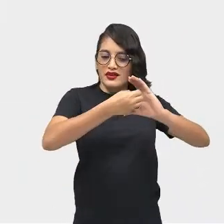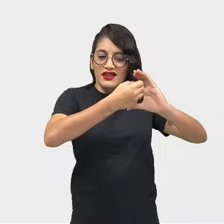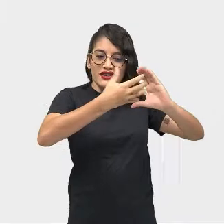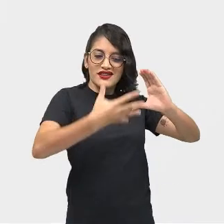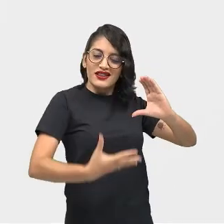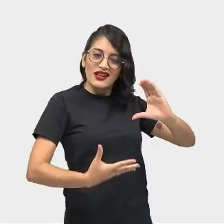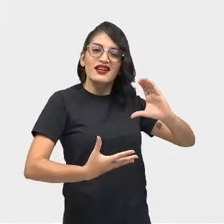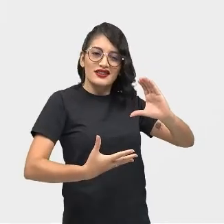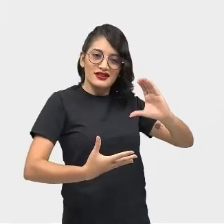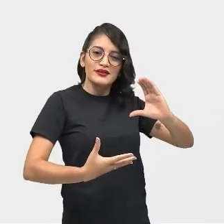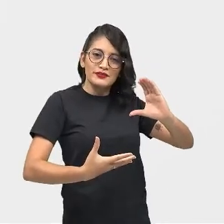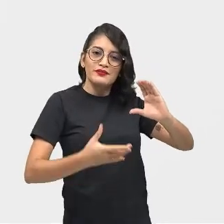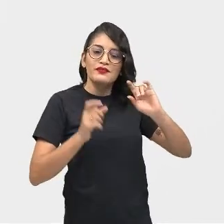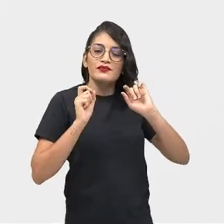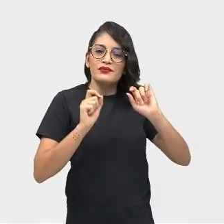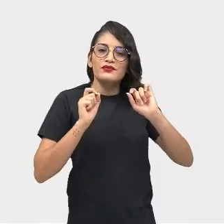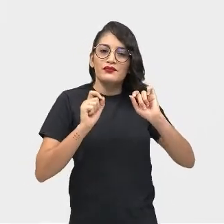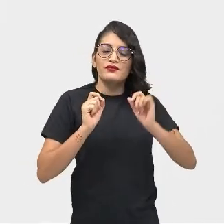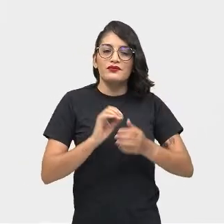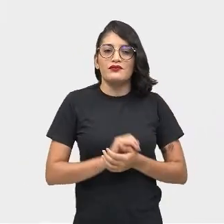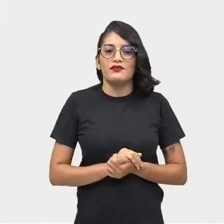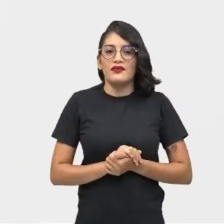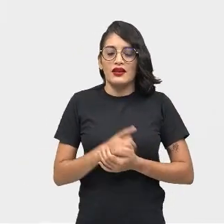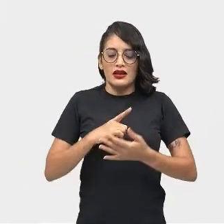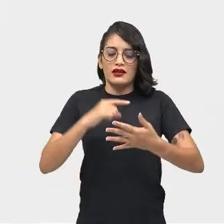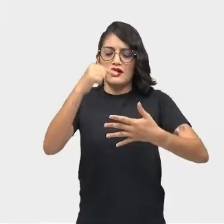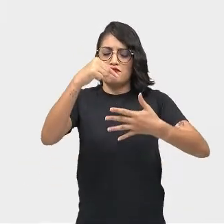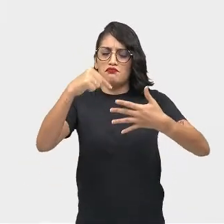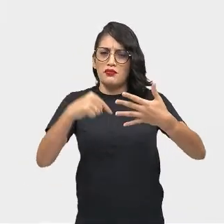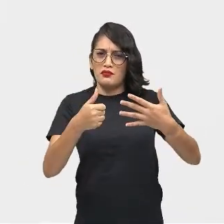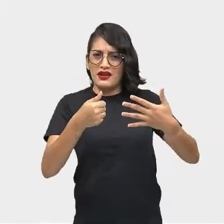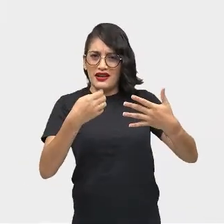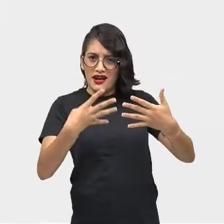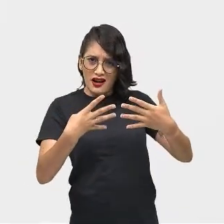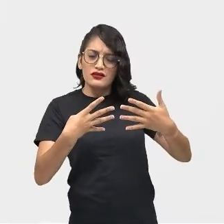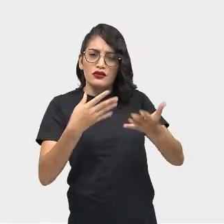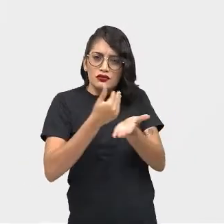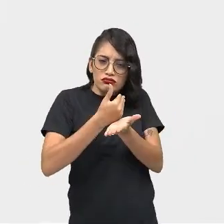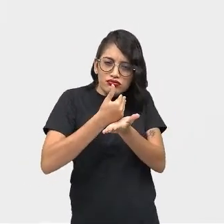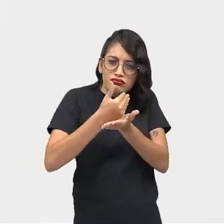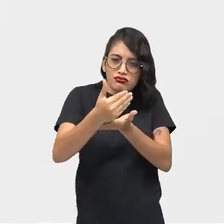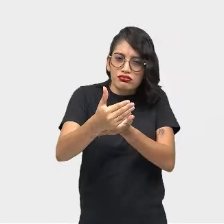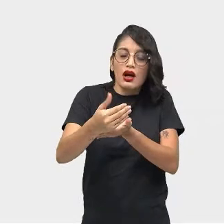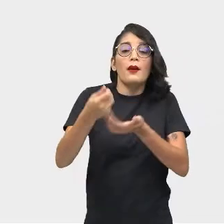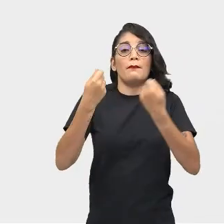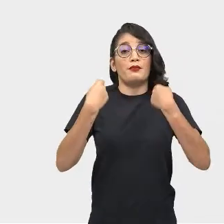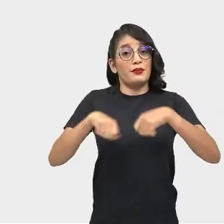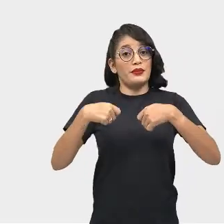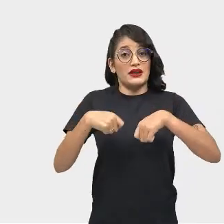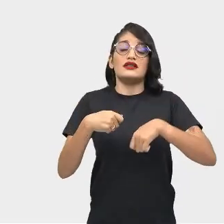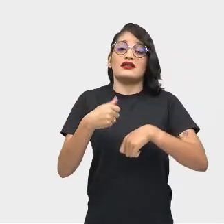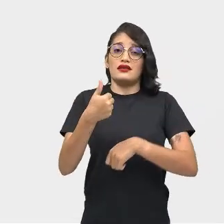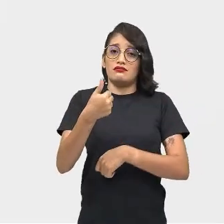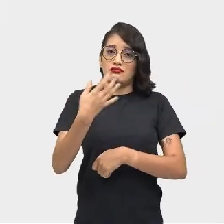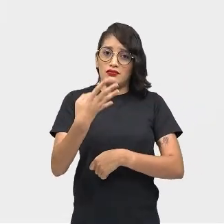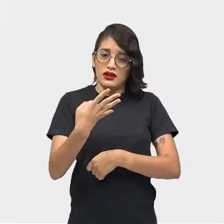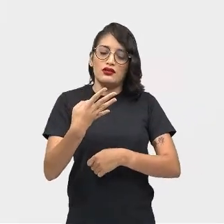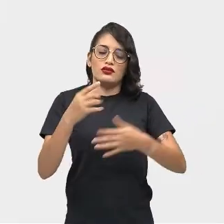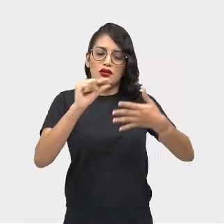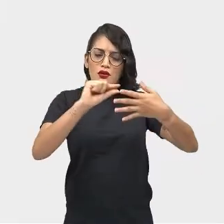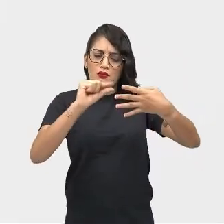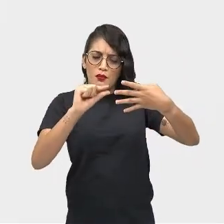Ele possui ali 14 versos para começar, tá bom? Nós vamos ter 14 versos apresentados e o